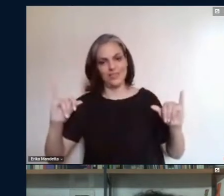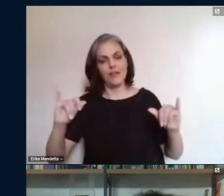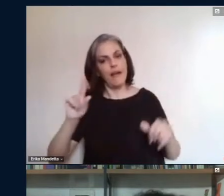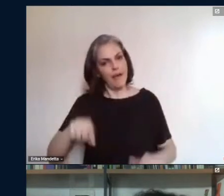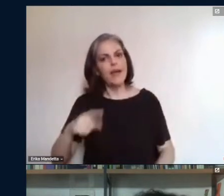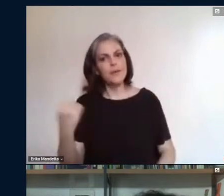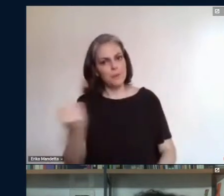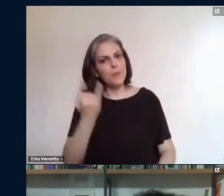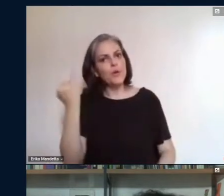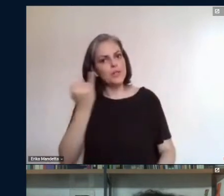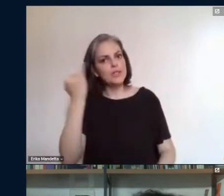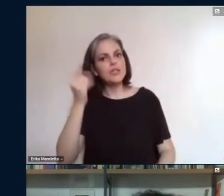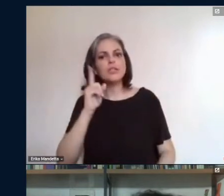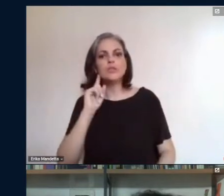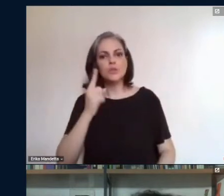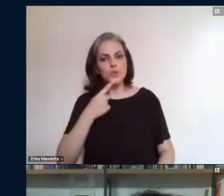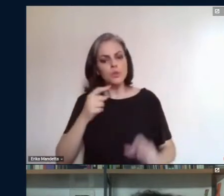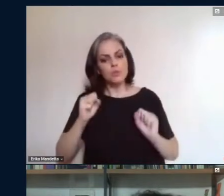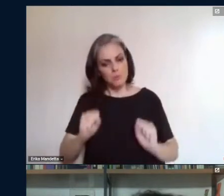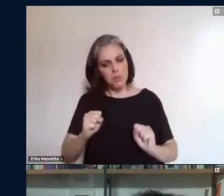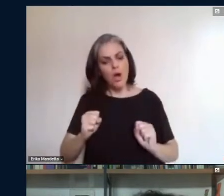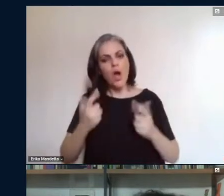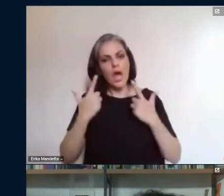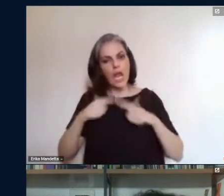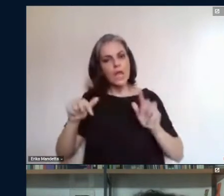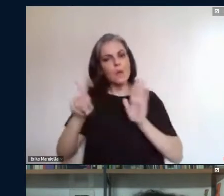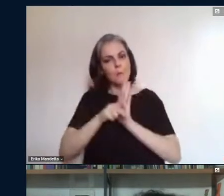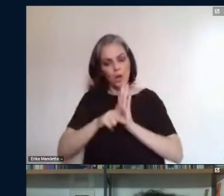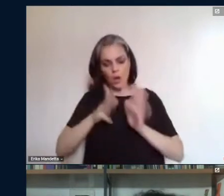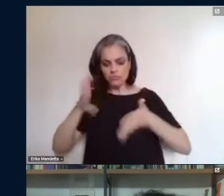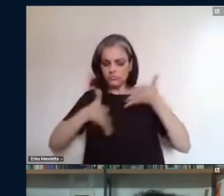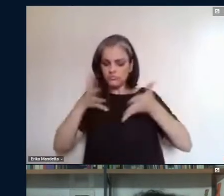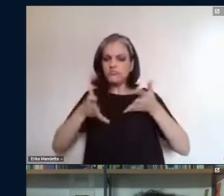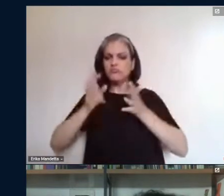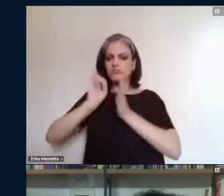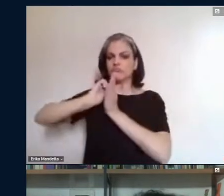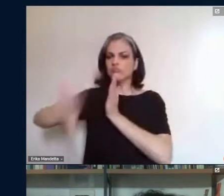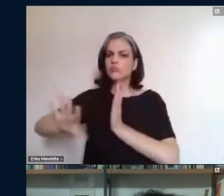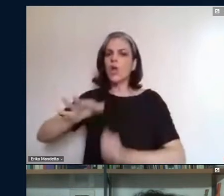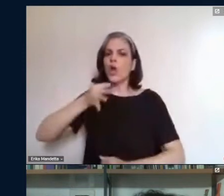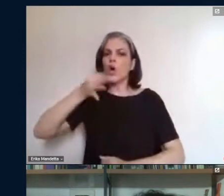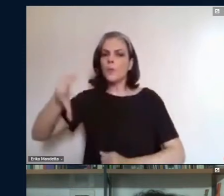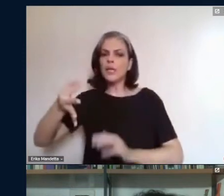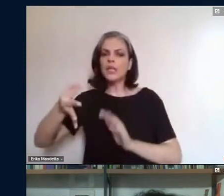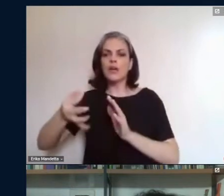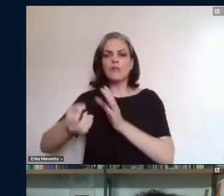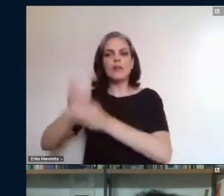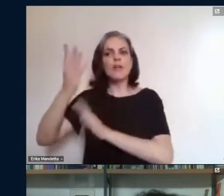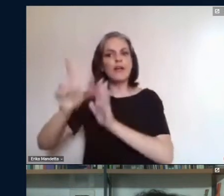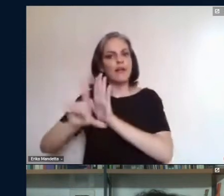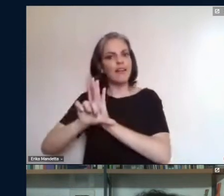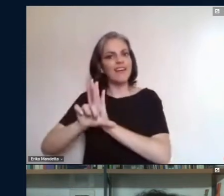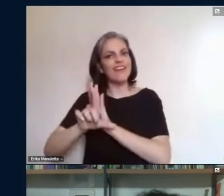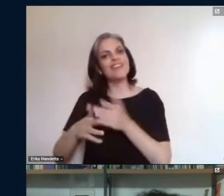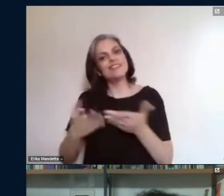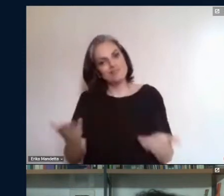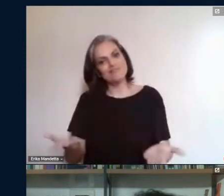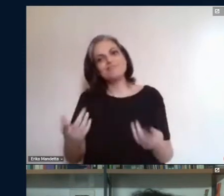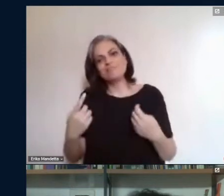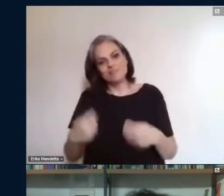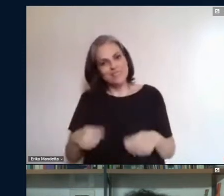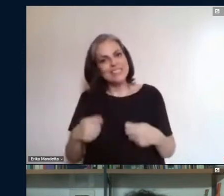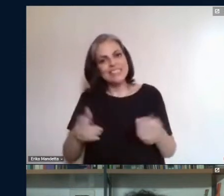dele para sugerir, então eu acho que é a mesma coisa, a gente tem que incentivar as pessoas por meio da